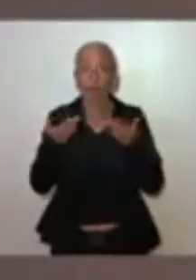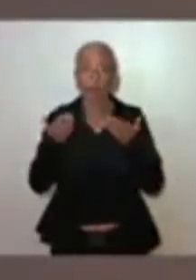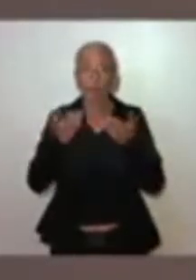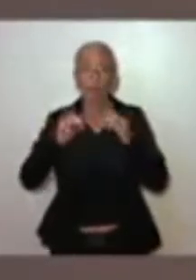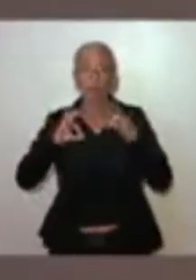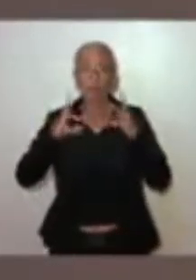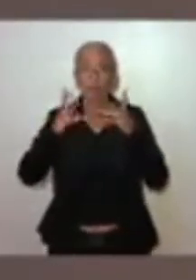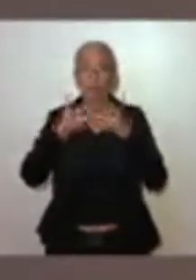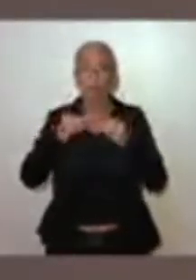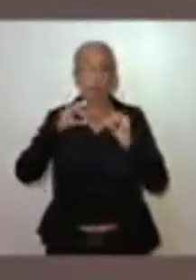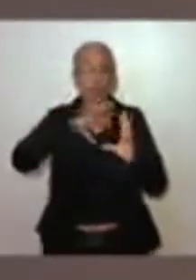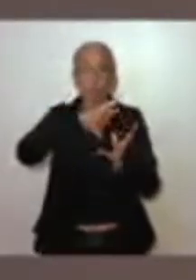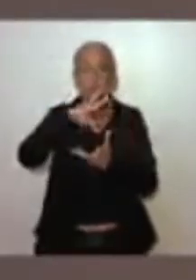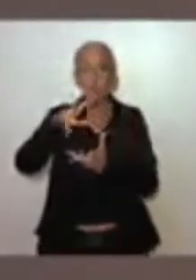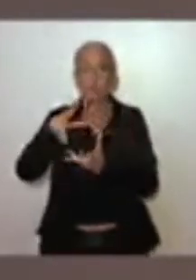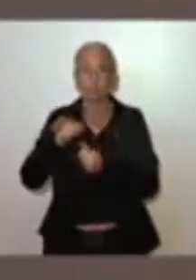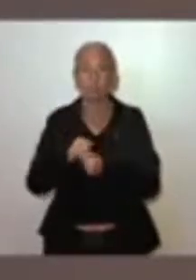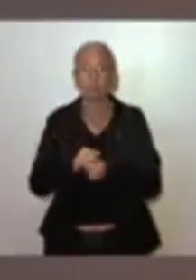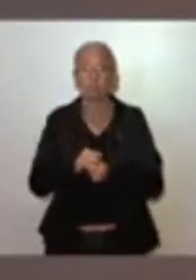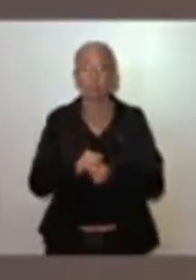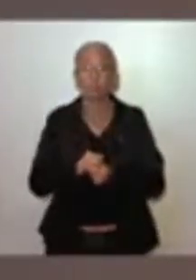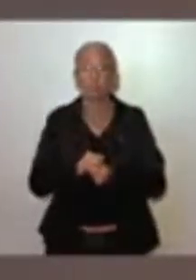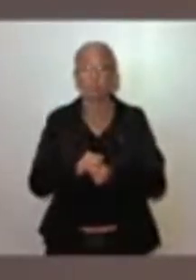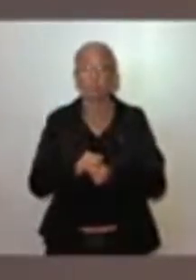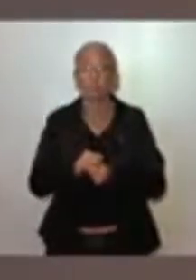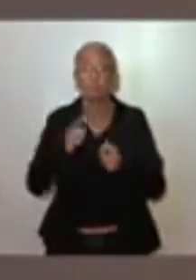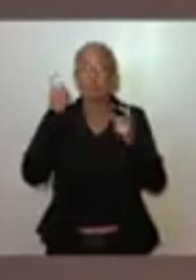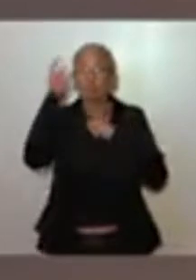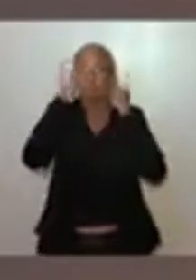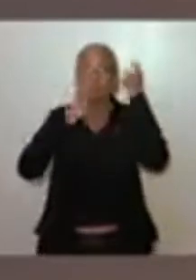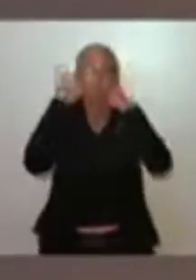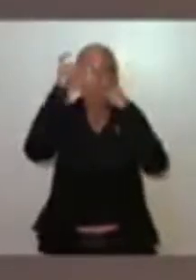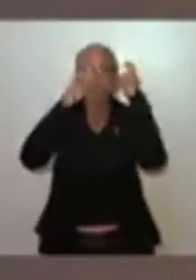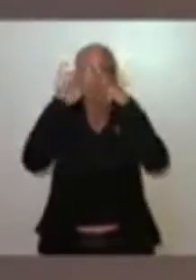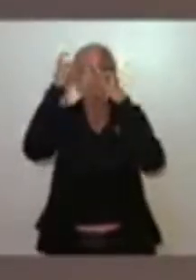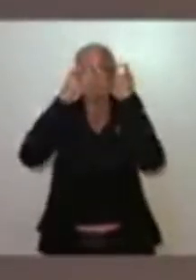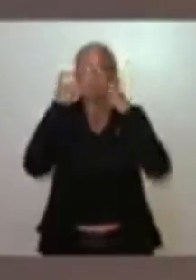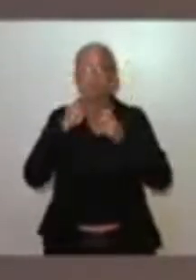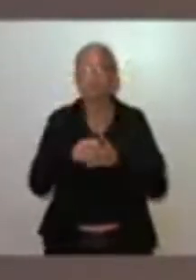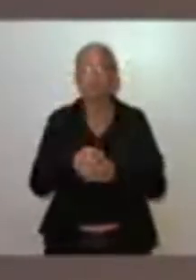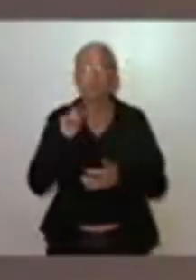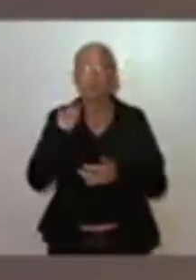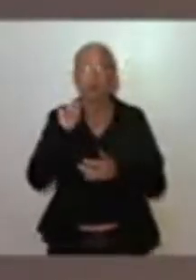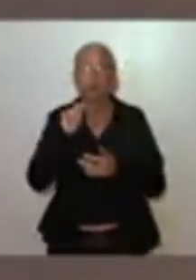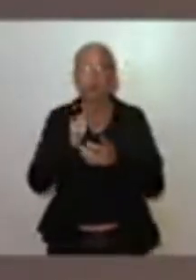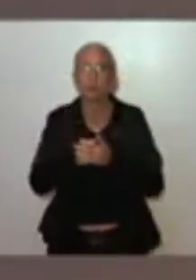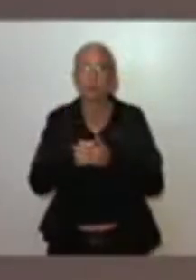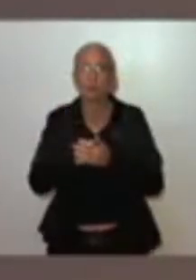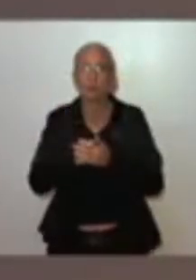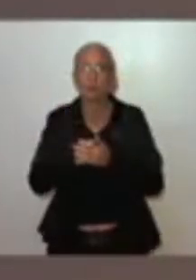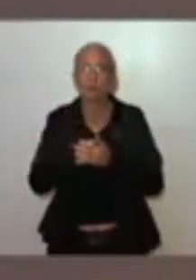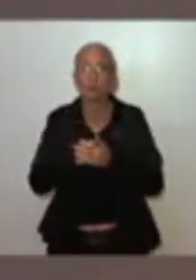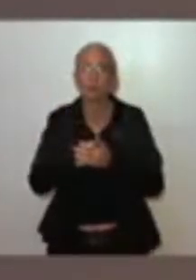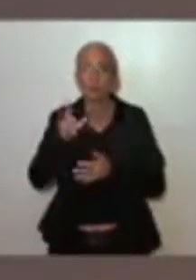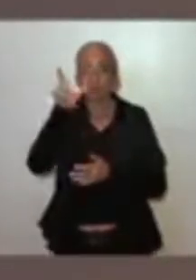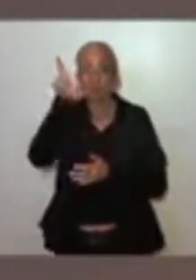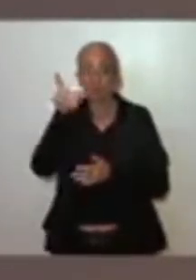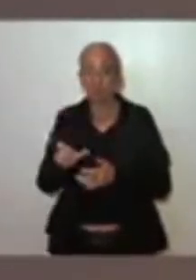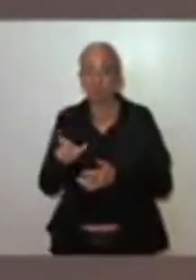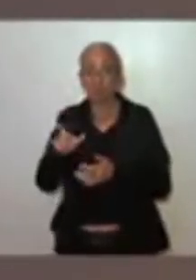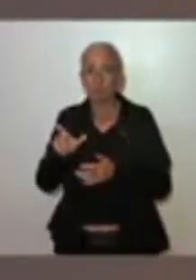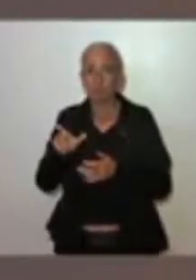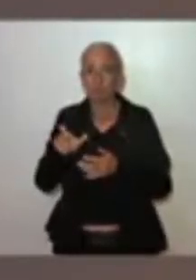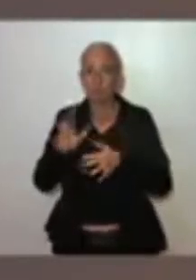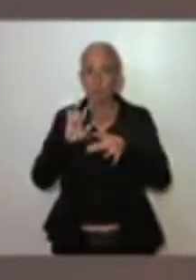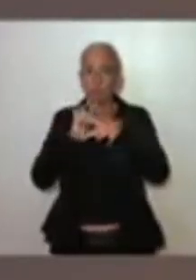dia todo o mundo está preocupado em disciplinar a